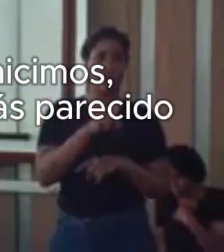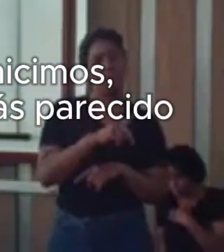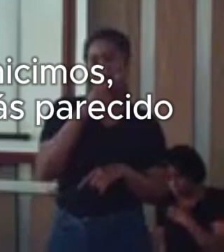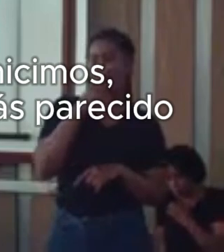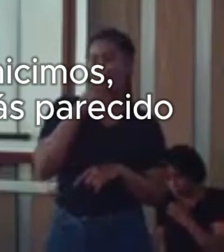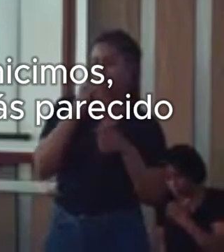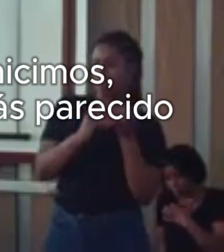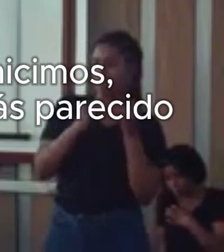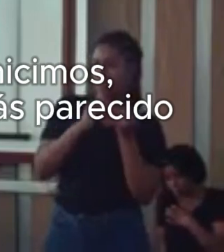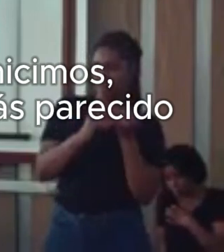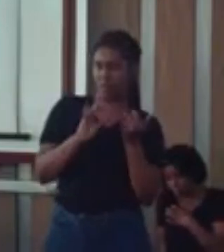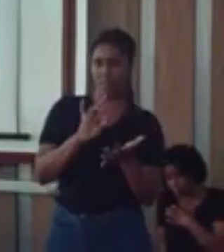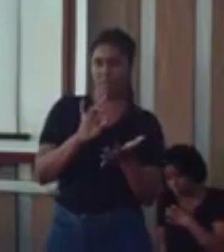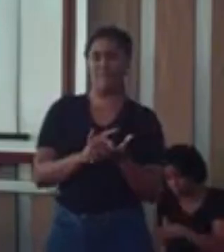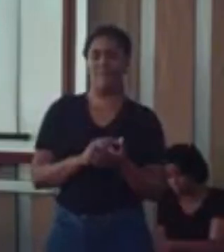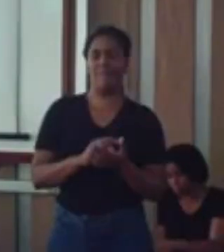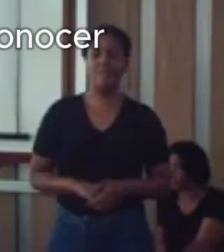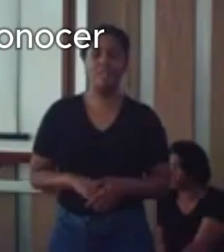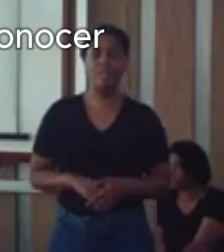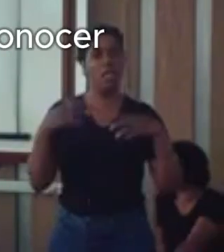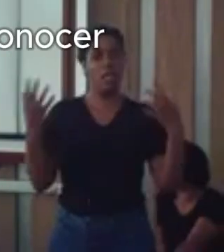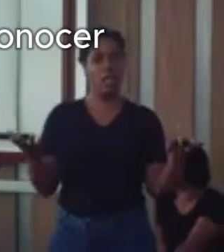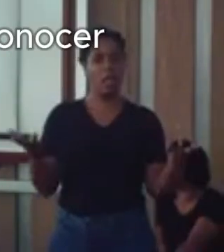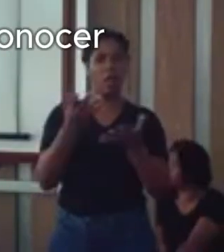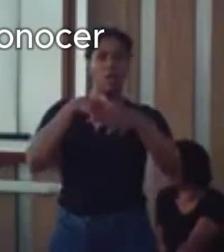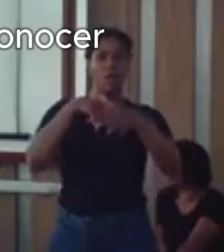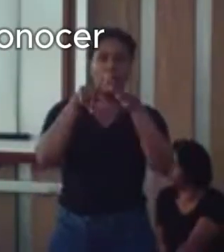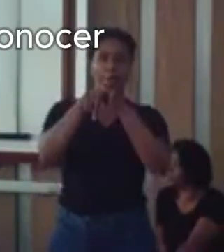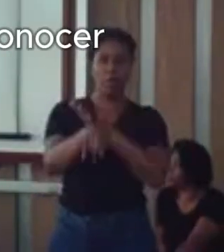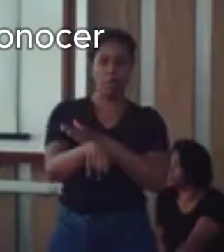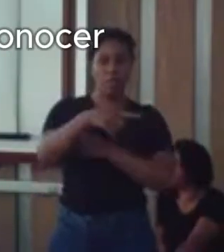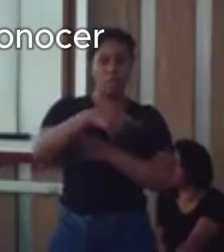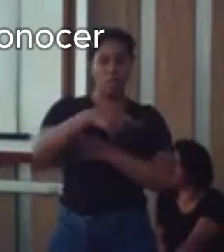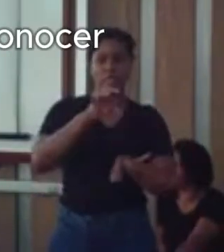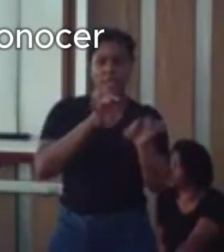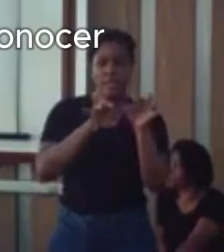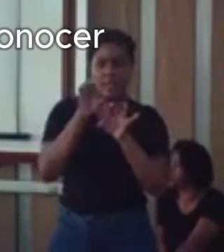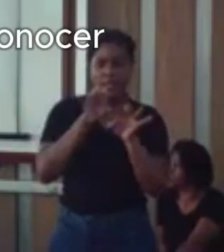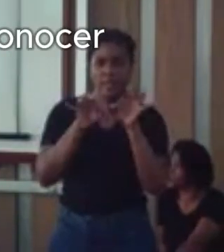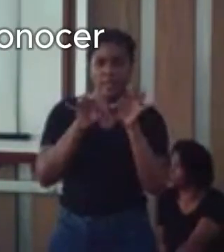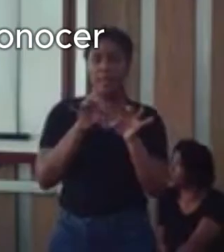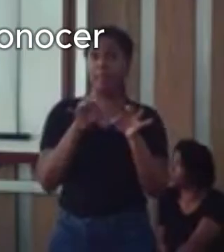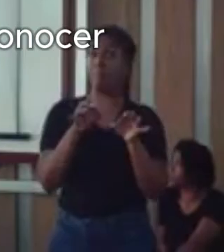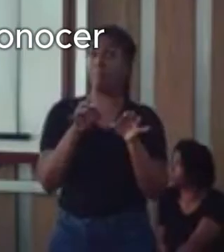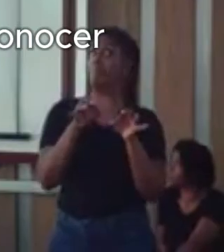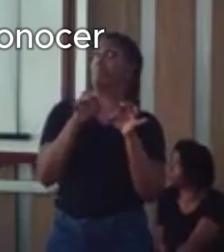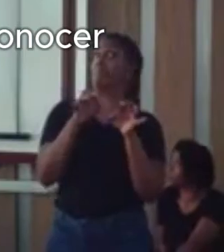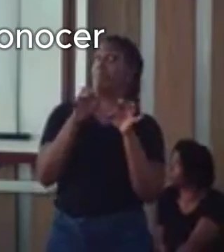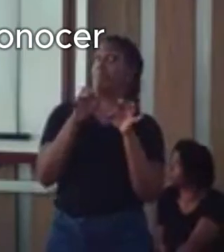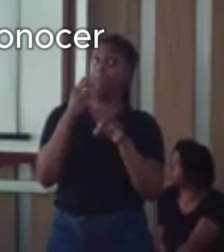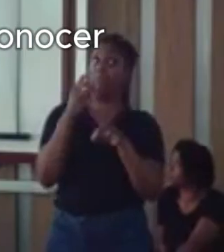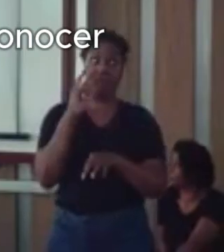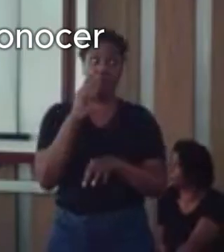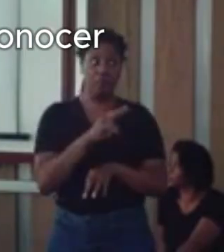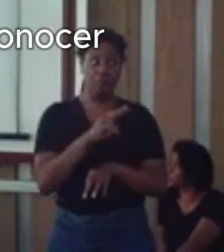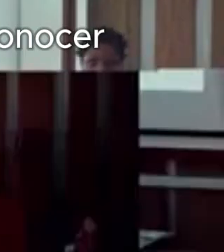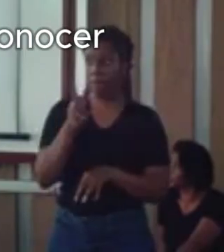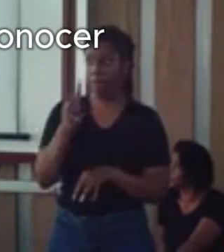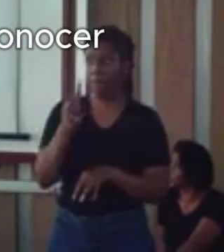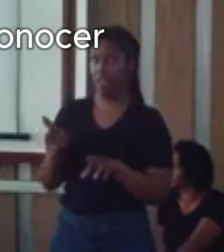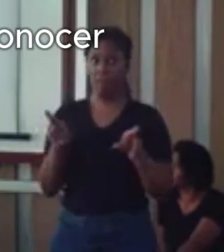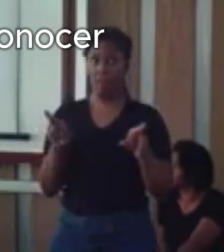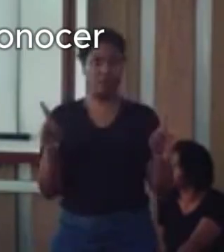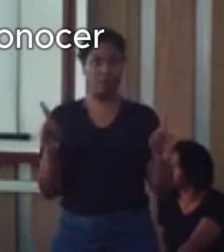parecido. Tá? E aí a nossa pergunta é, será que as nossas células vão reconhecer isso aqui diferente disso? Tá?